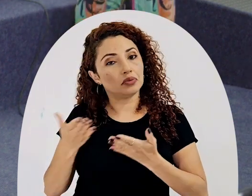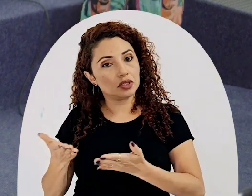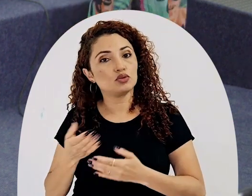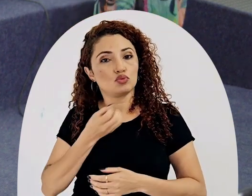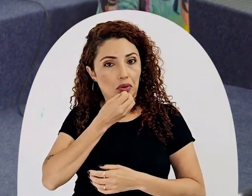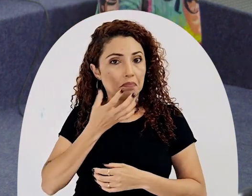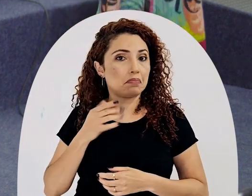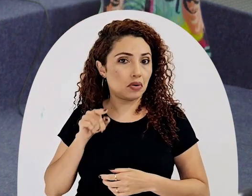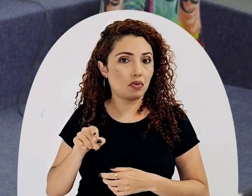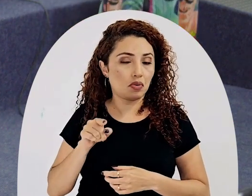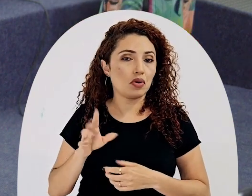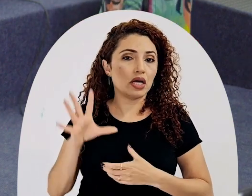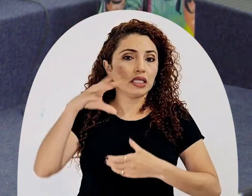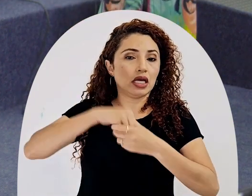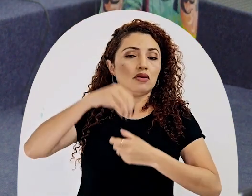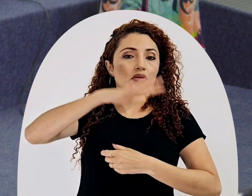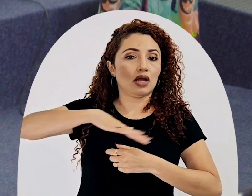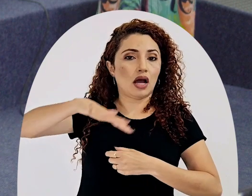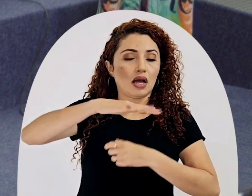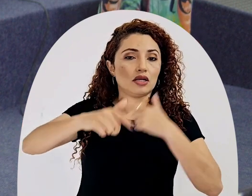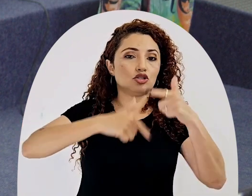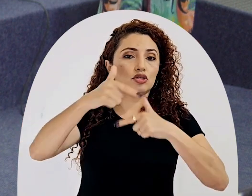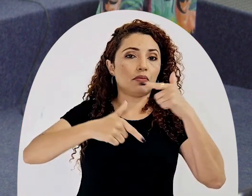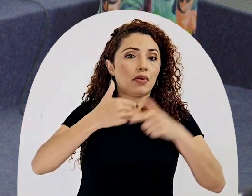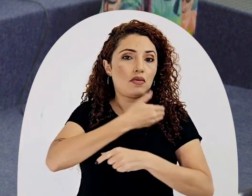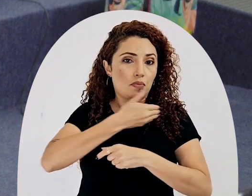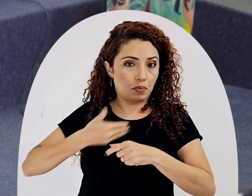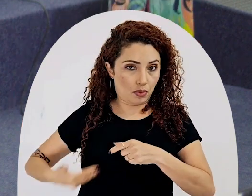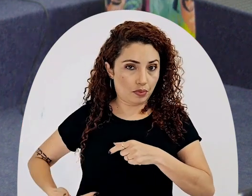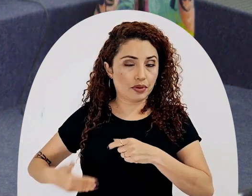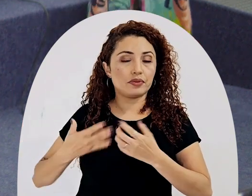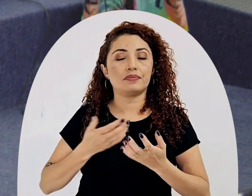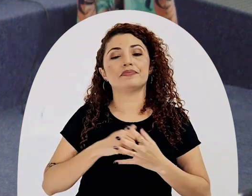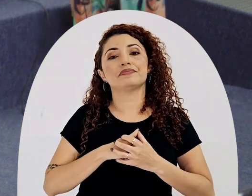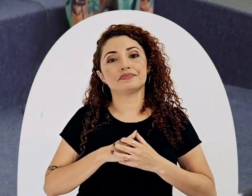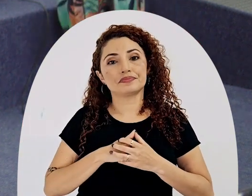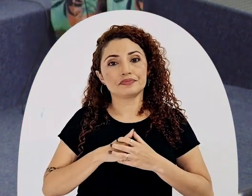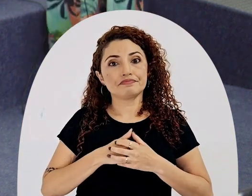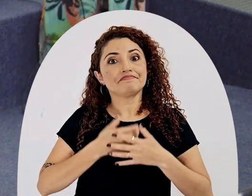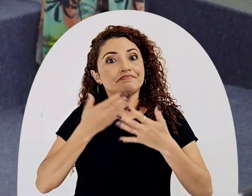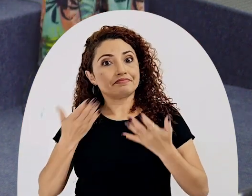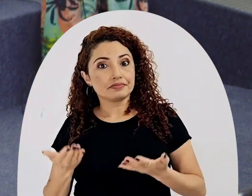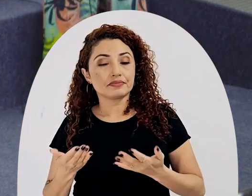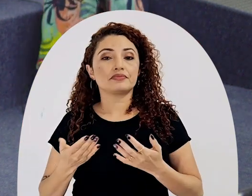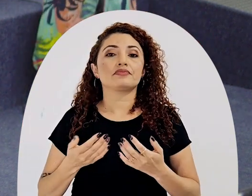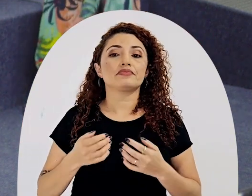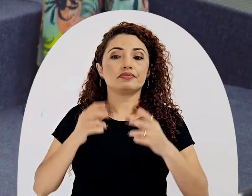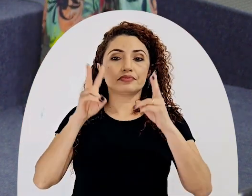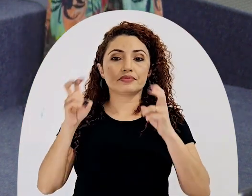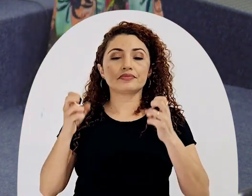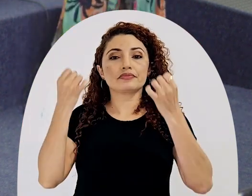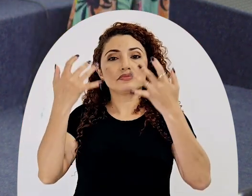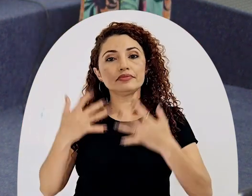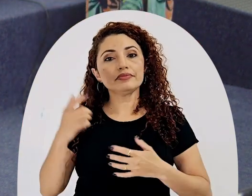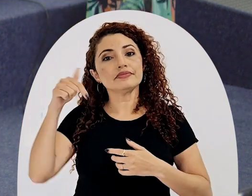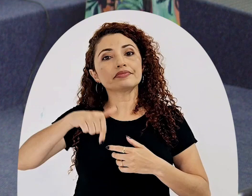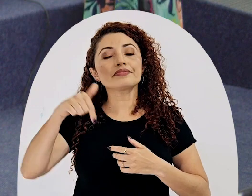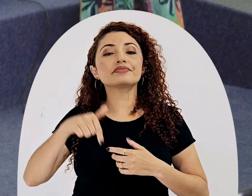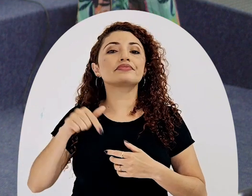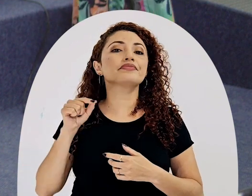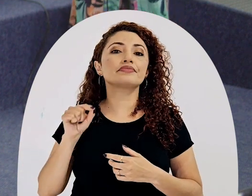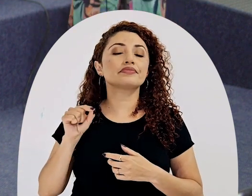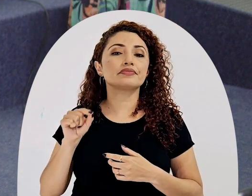né? Pessoal, e uma coisa que eu trouxe aqui, puxando um pouco sobre os dados,